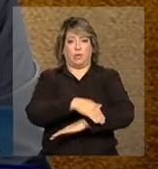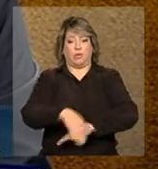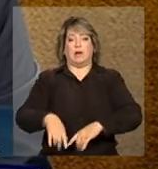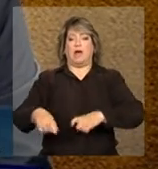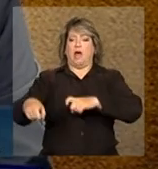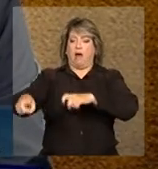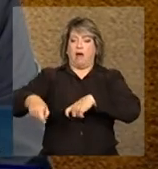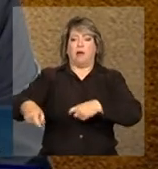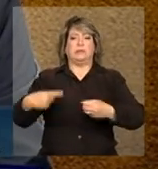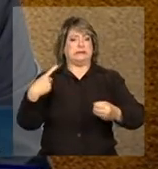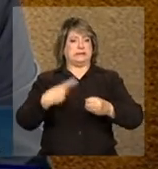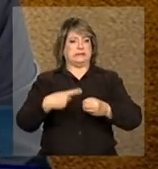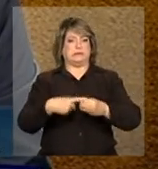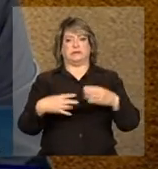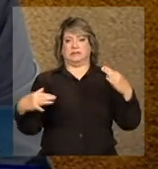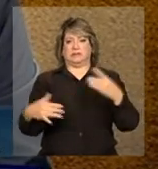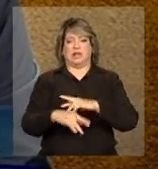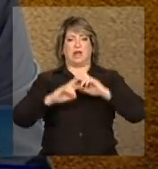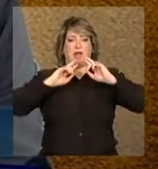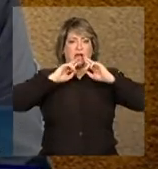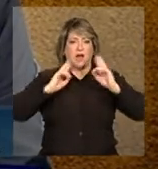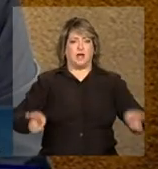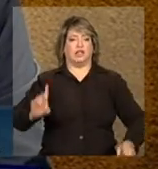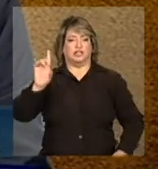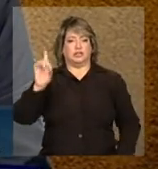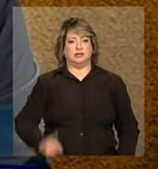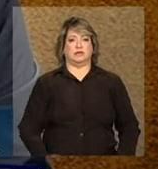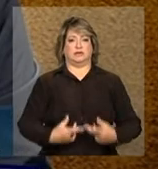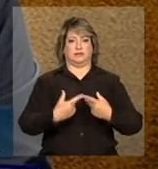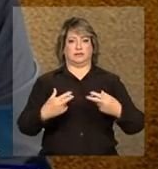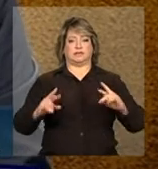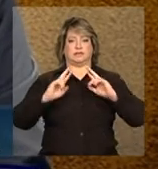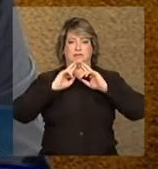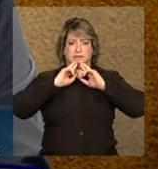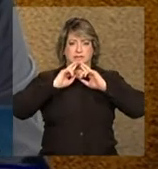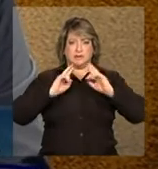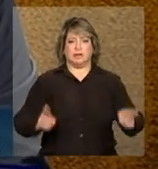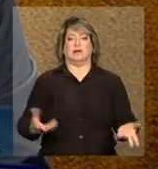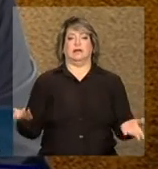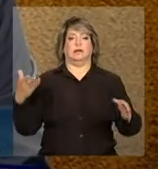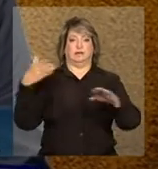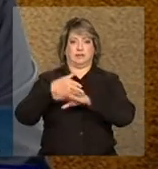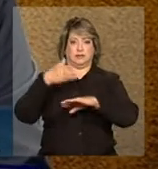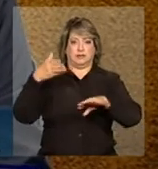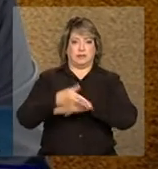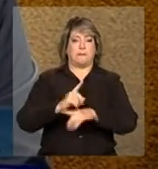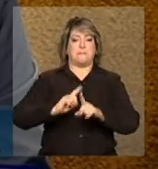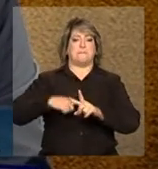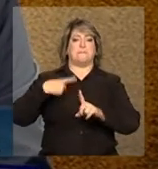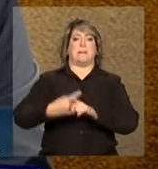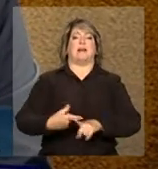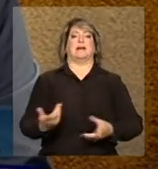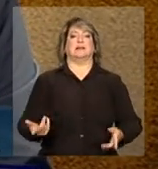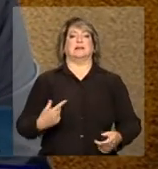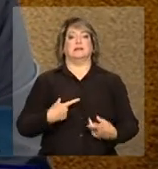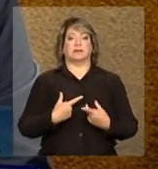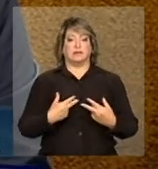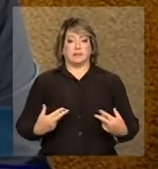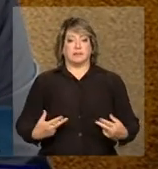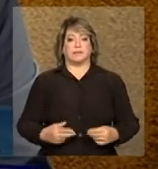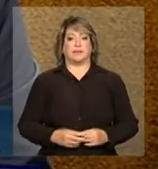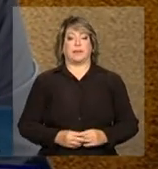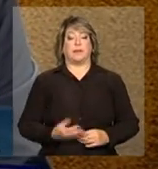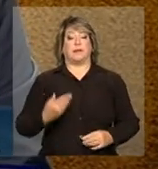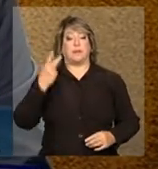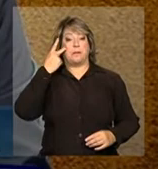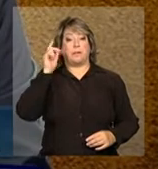cidade, reivindicando direitos, reivindicando participação, mais participação. Então,